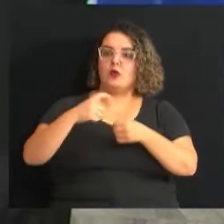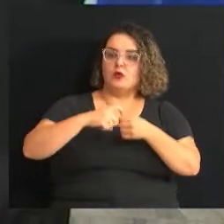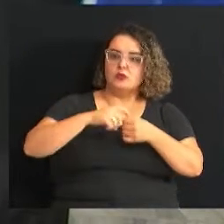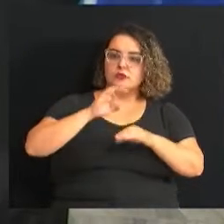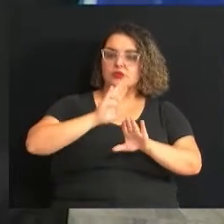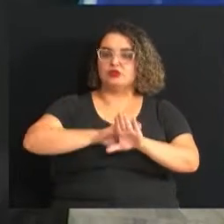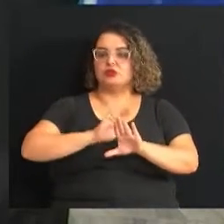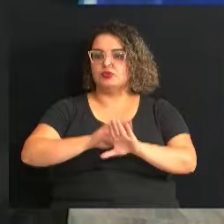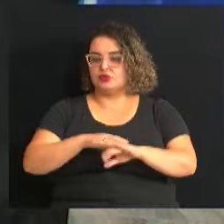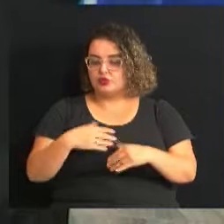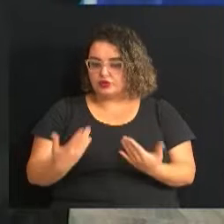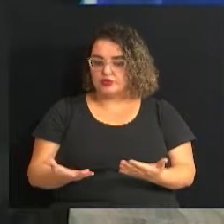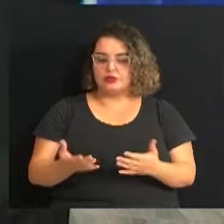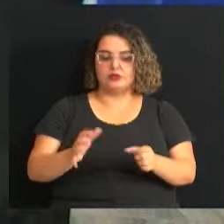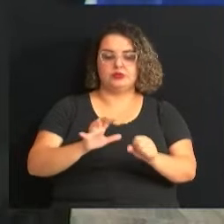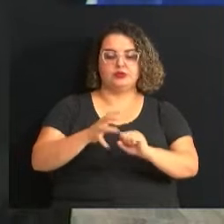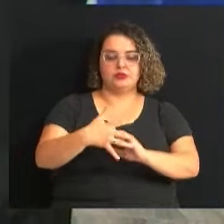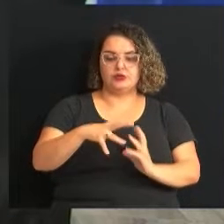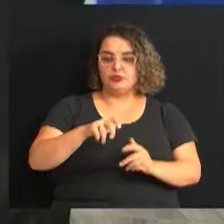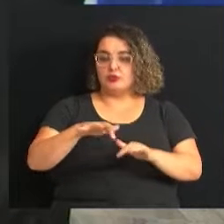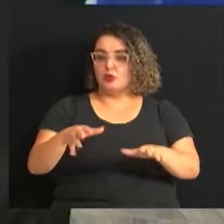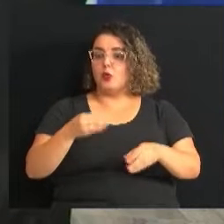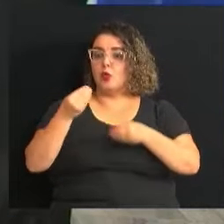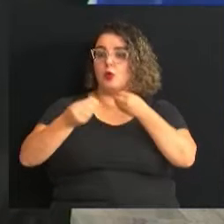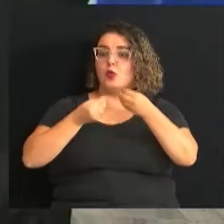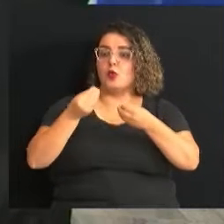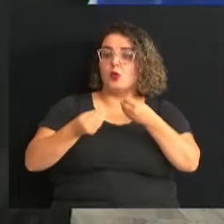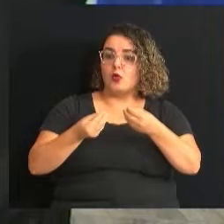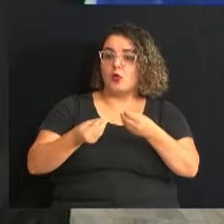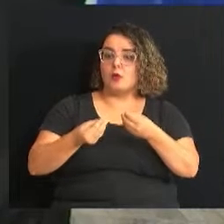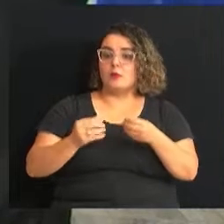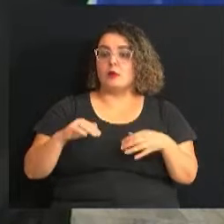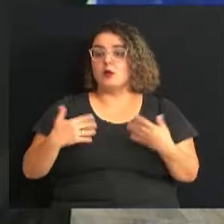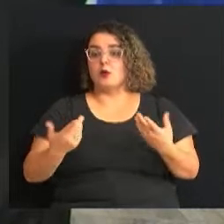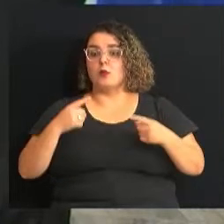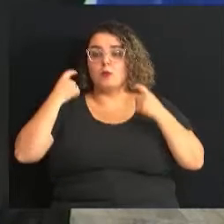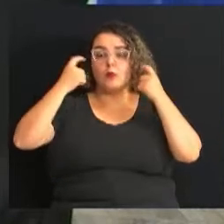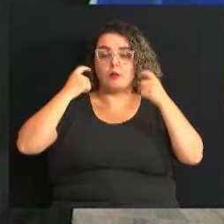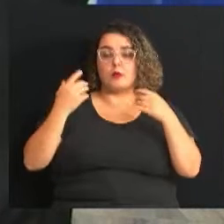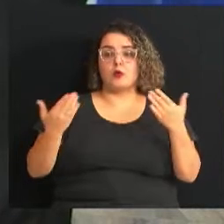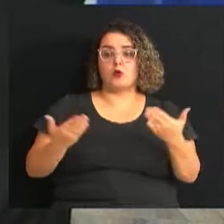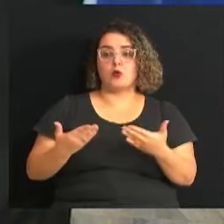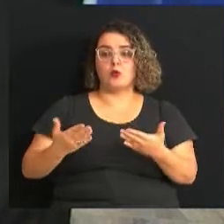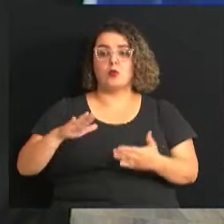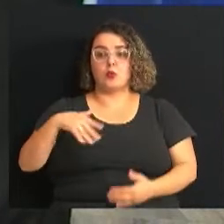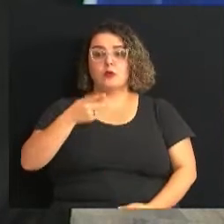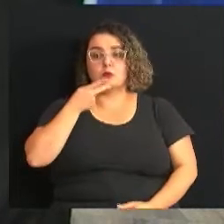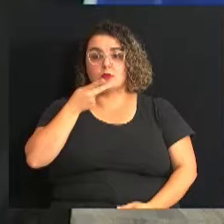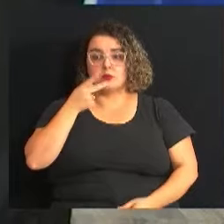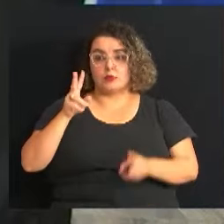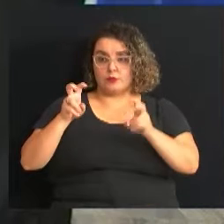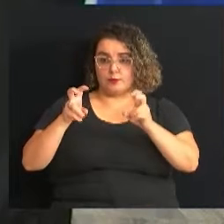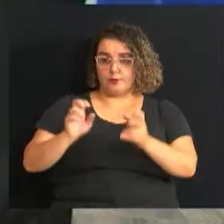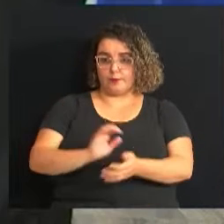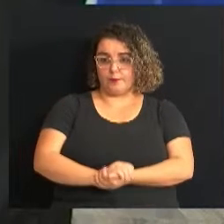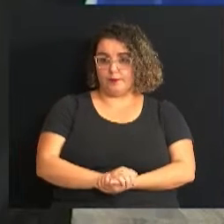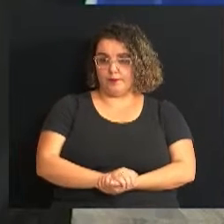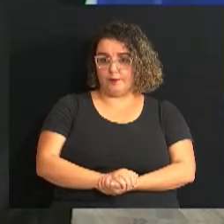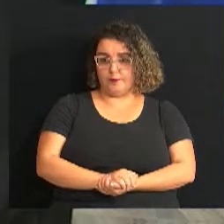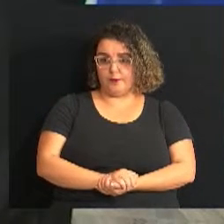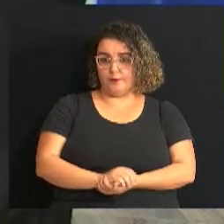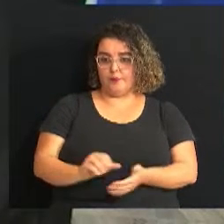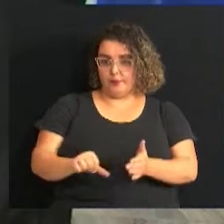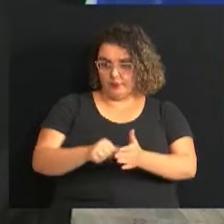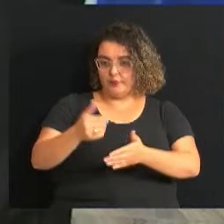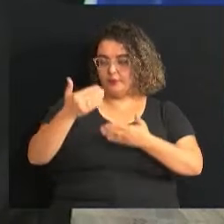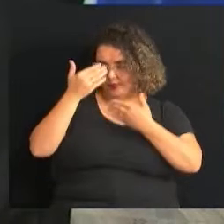por conta da pandemia, em como está e qual é a preocupação hoje quando a gente fala nesse tema, vereador? Primeiramente, quero